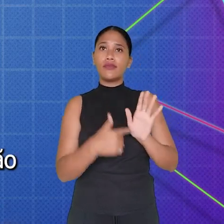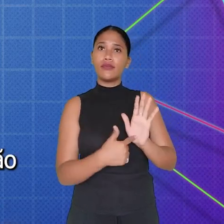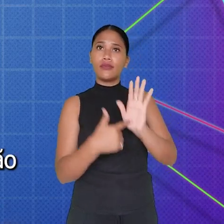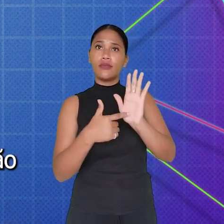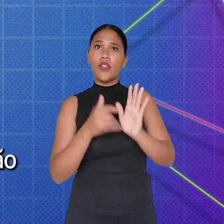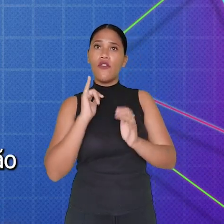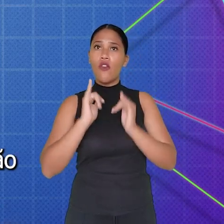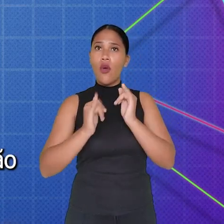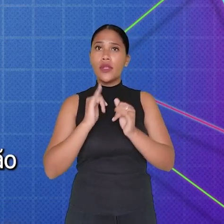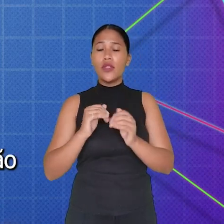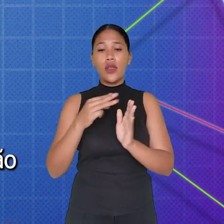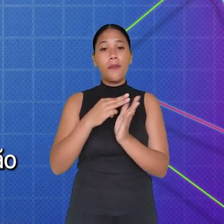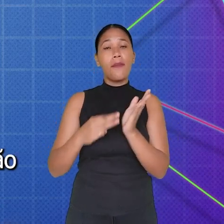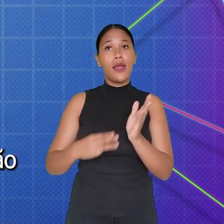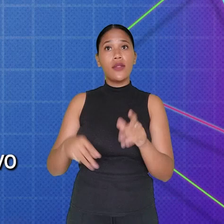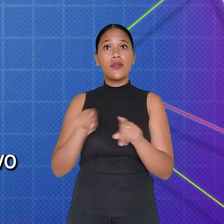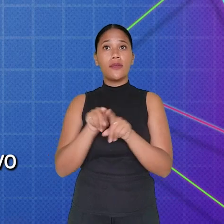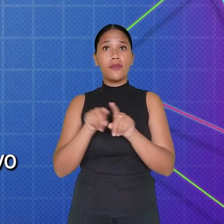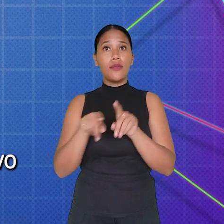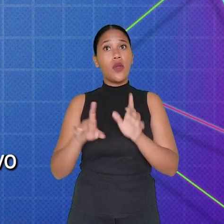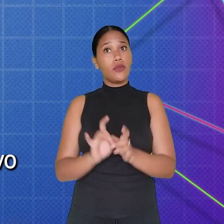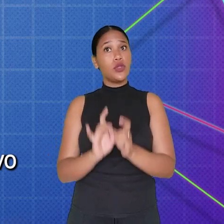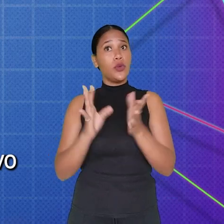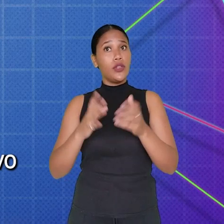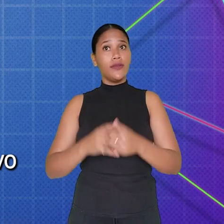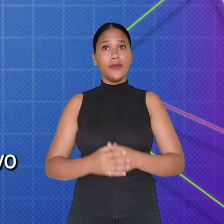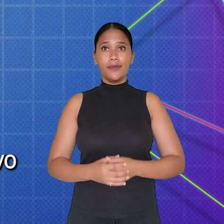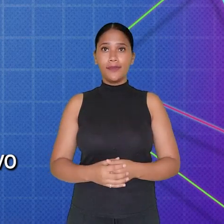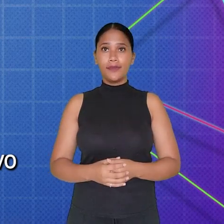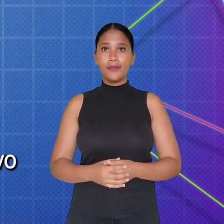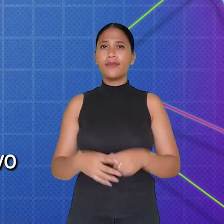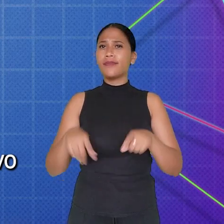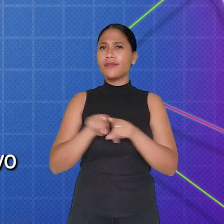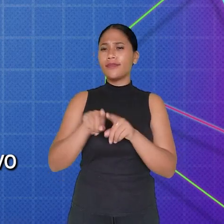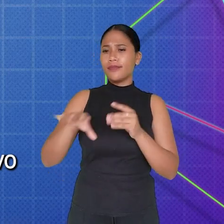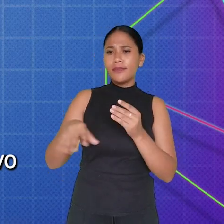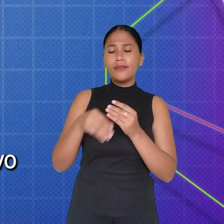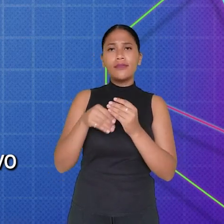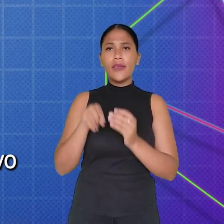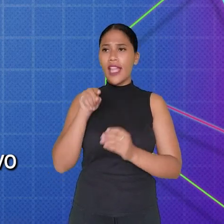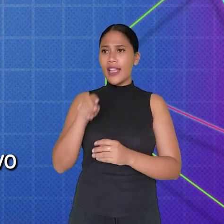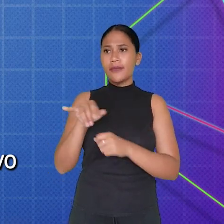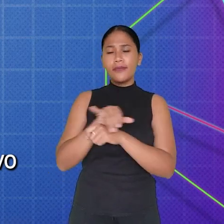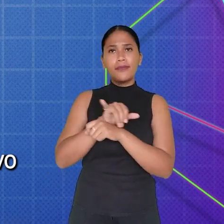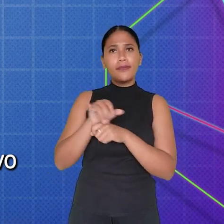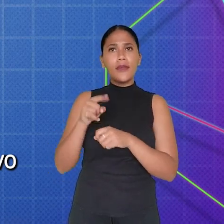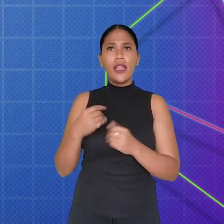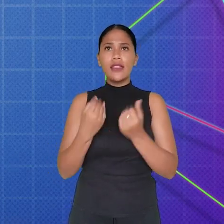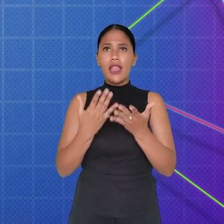e interação, com outras ferramentas para ajudá-lo a desenvolver seu aplicativo de forma mais eficiente.